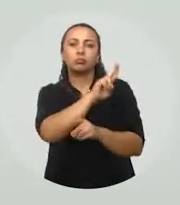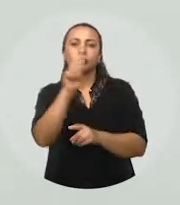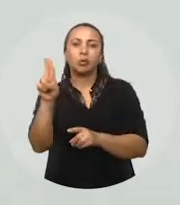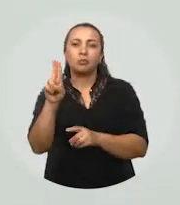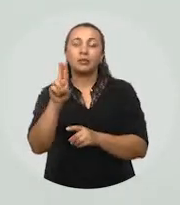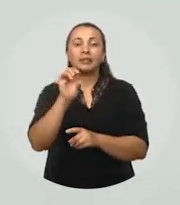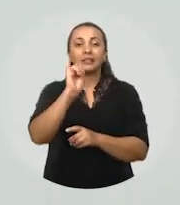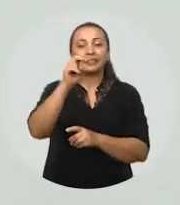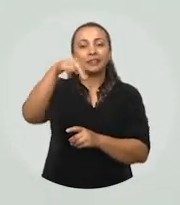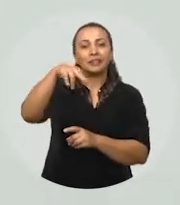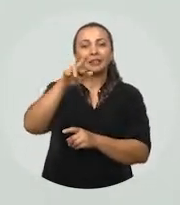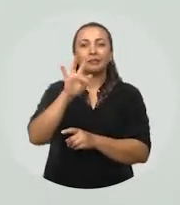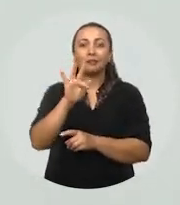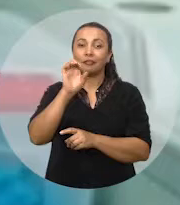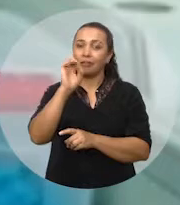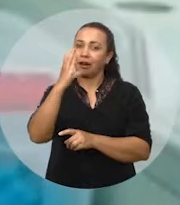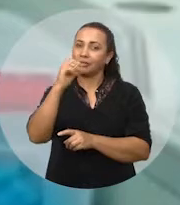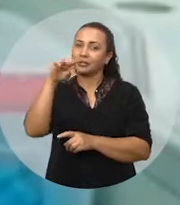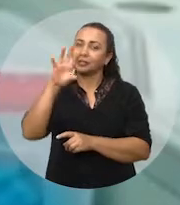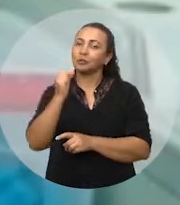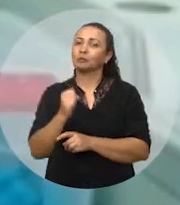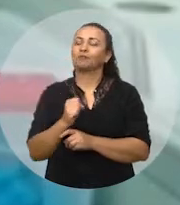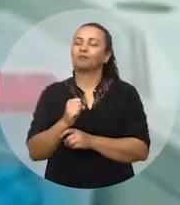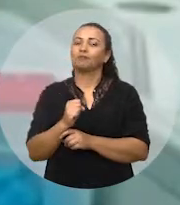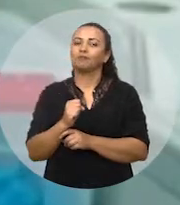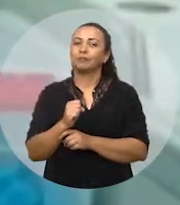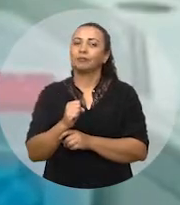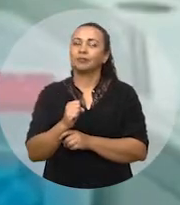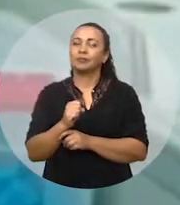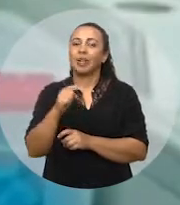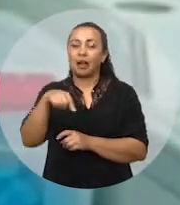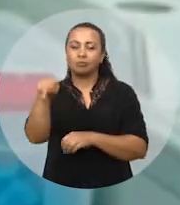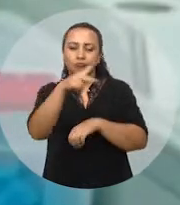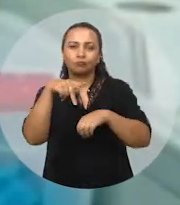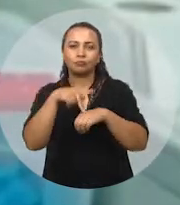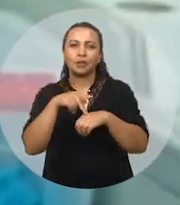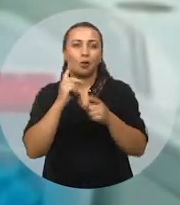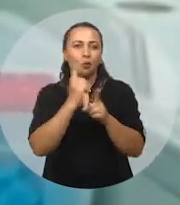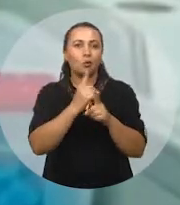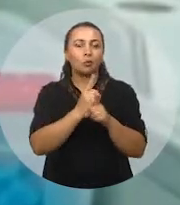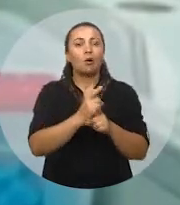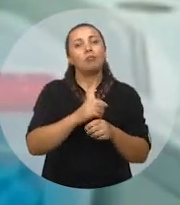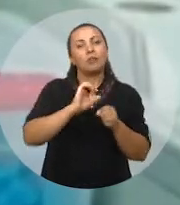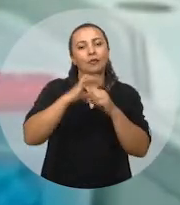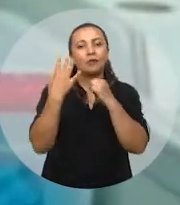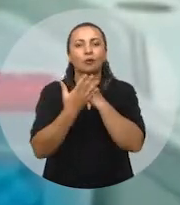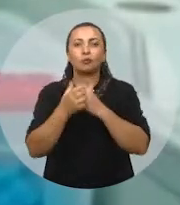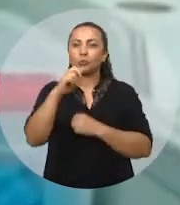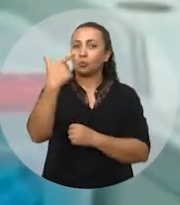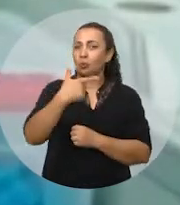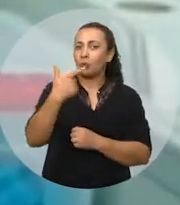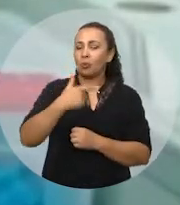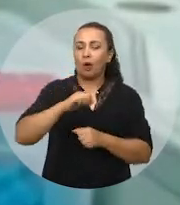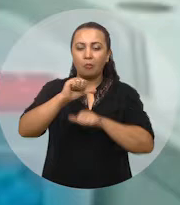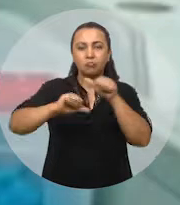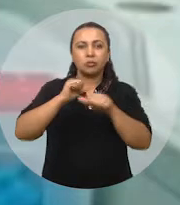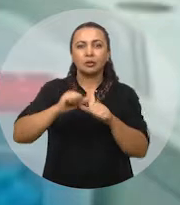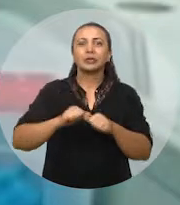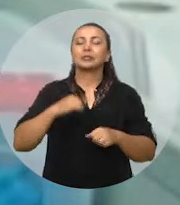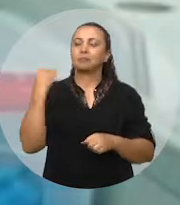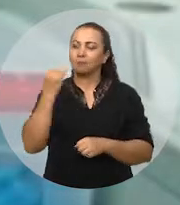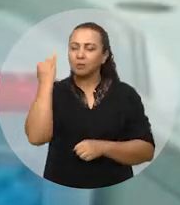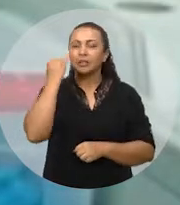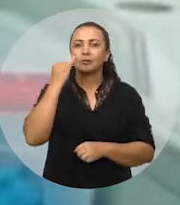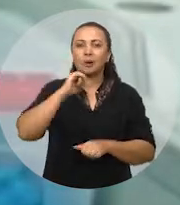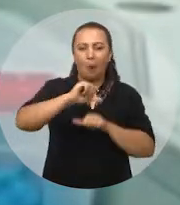de reinfecção no país. Nesse caso de reinfecção, a gente identificou uma linhagem de SARS-CoV-2 que tinha uma mutação muito